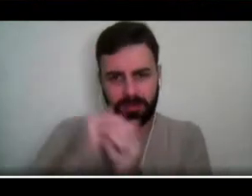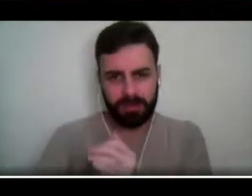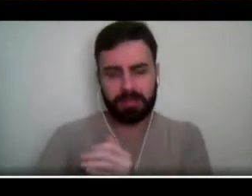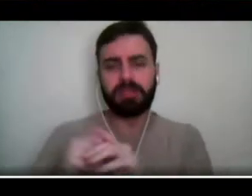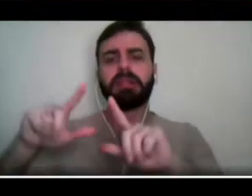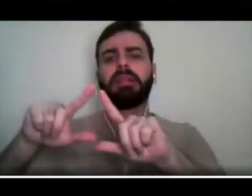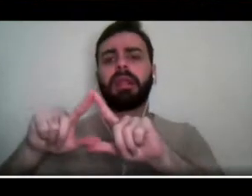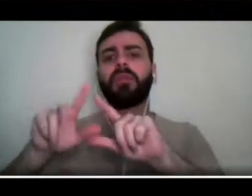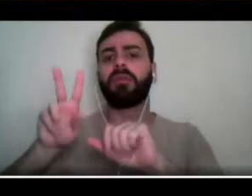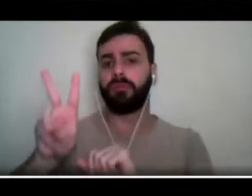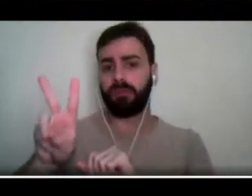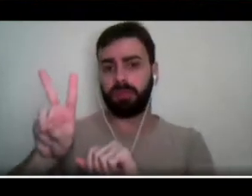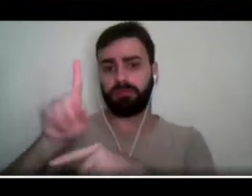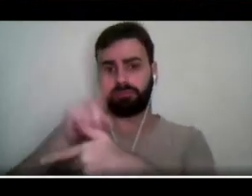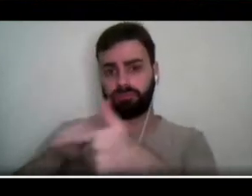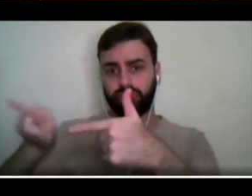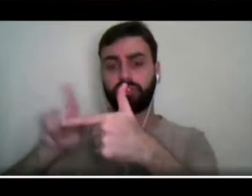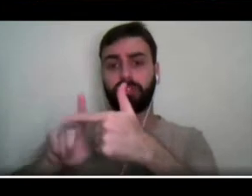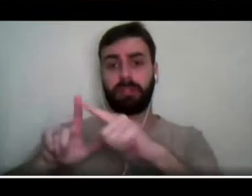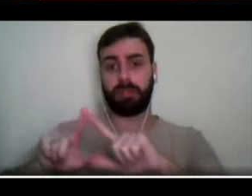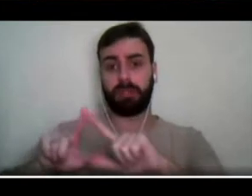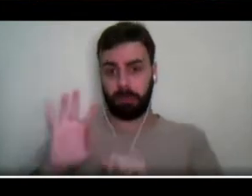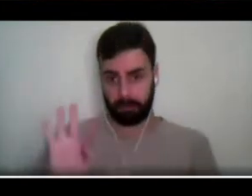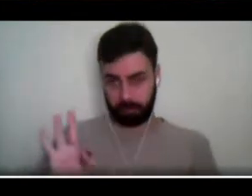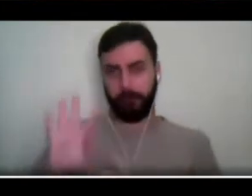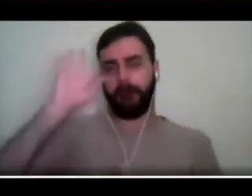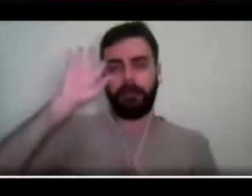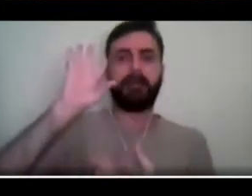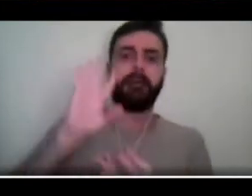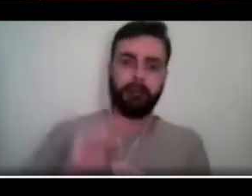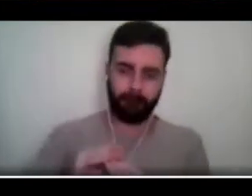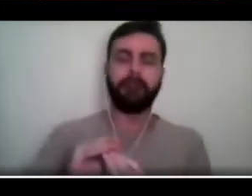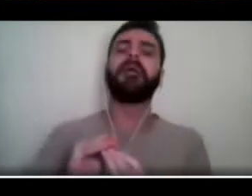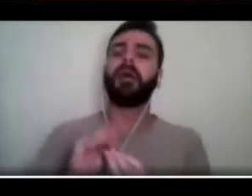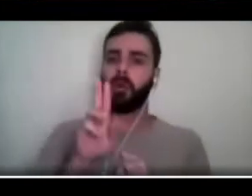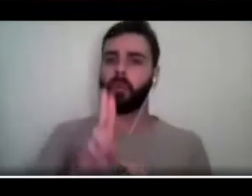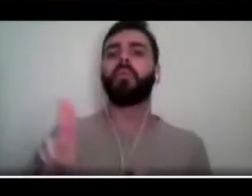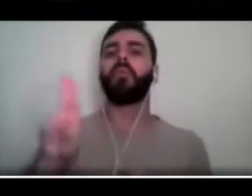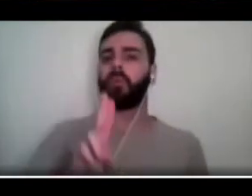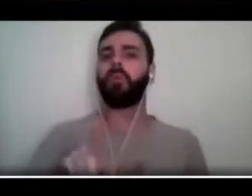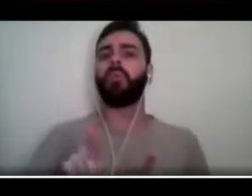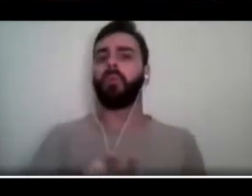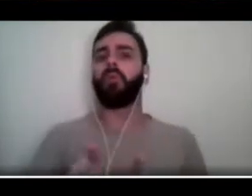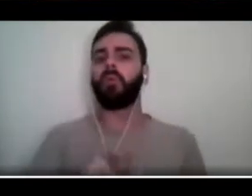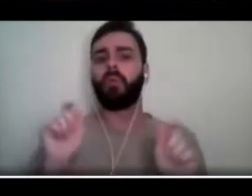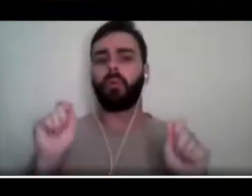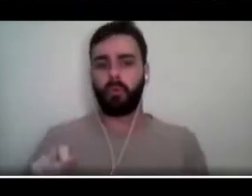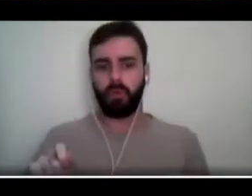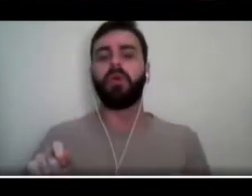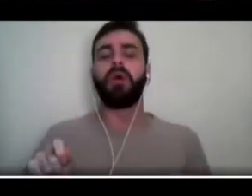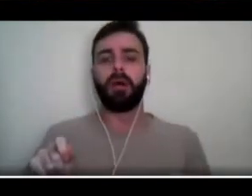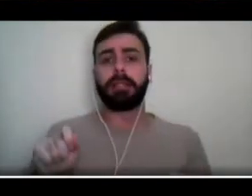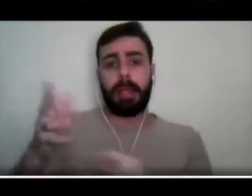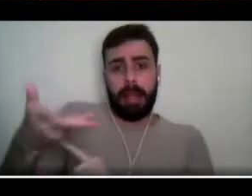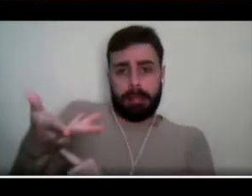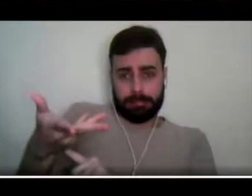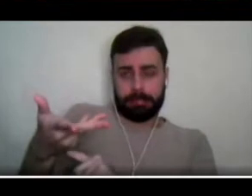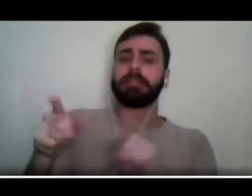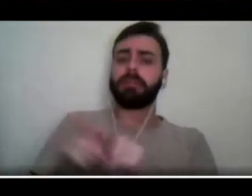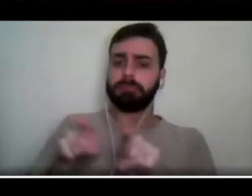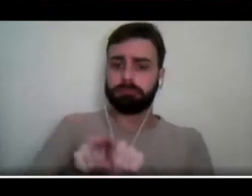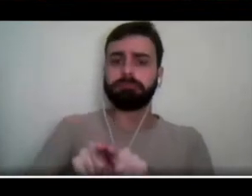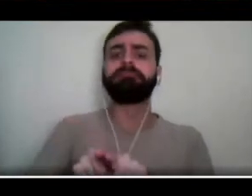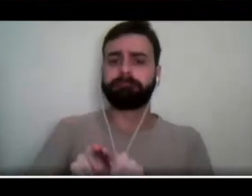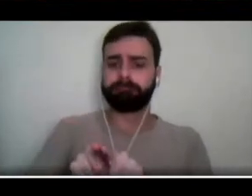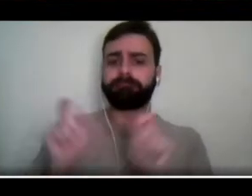ΔV sobre um ΔT, a gente aplica isso também para essas grandezas vetoriais, e a gente vê